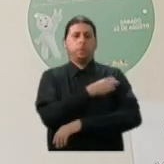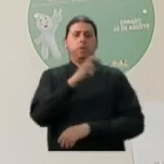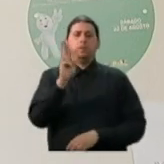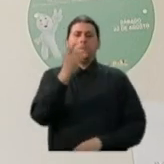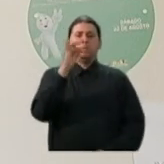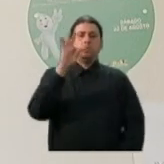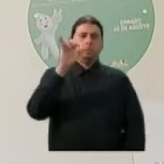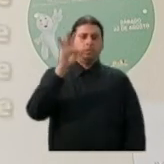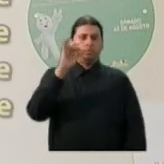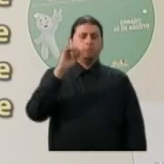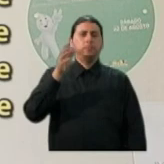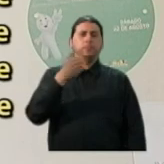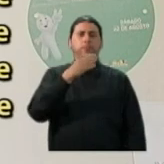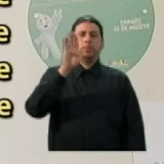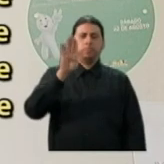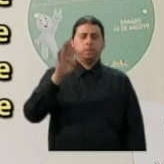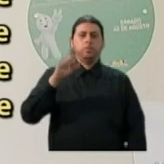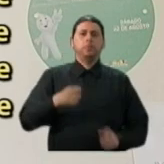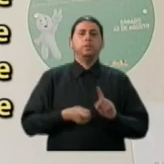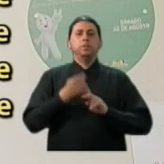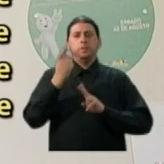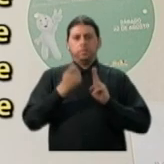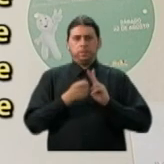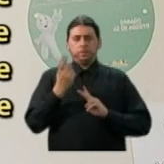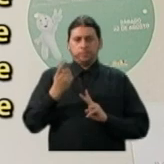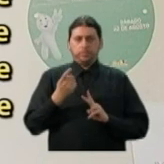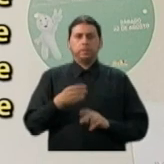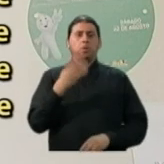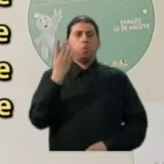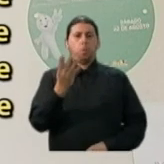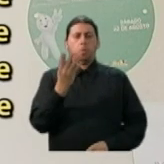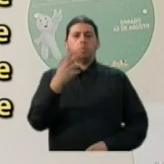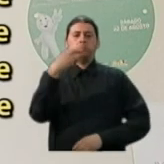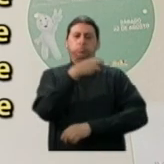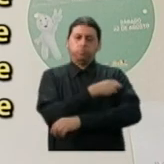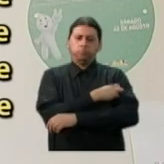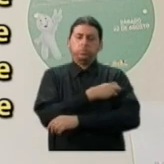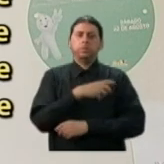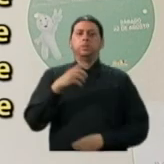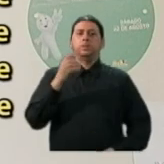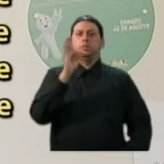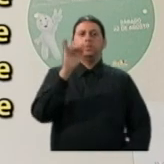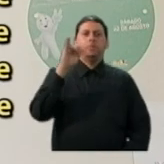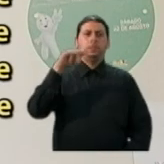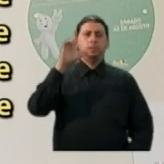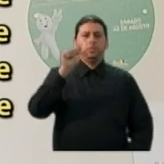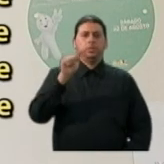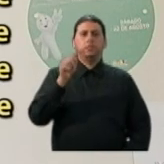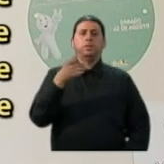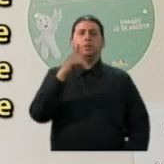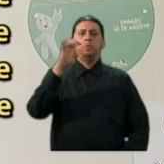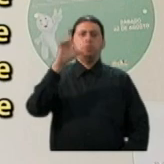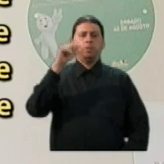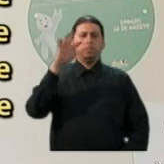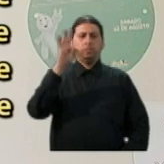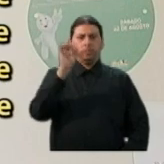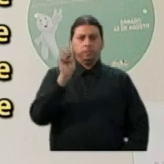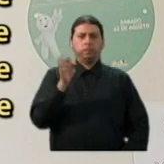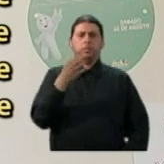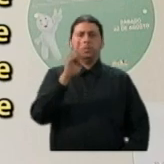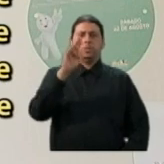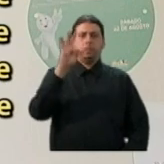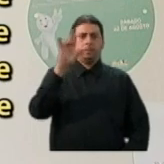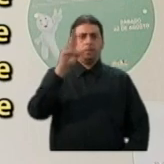no hospital. Aos 2 meses, são 4 vacinas, pentavalente, poliomielite, rotavírus